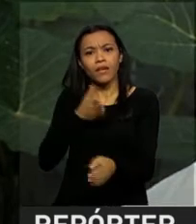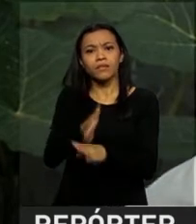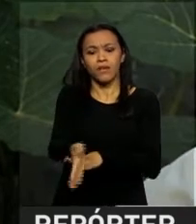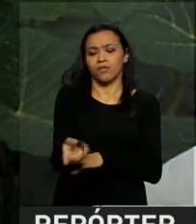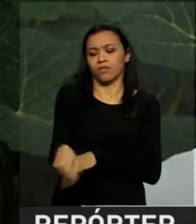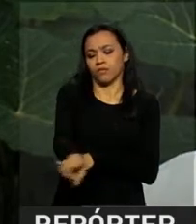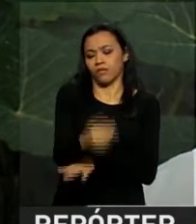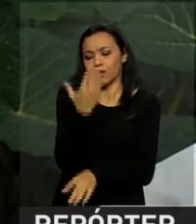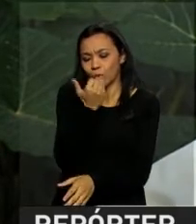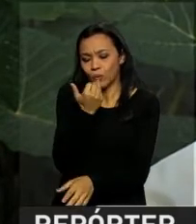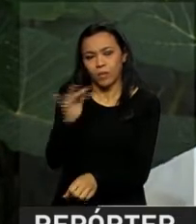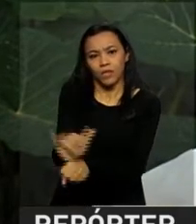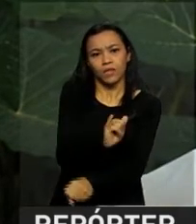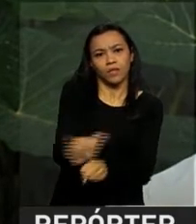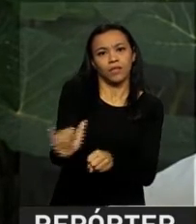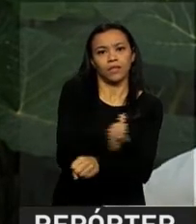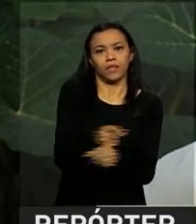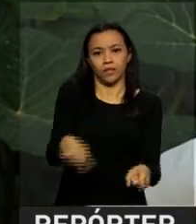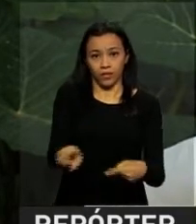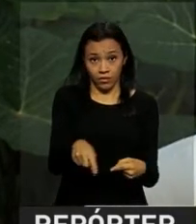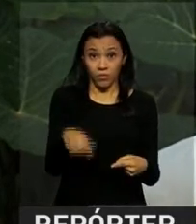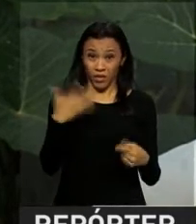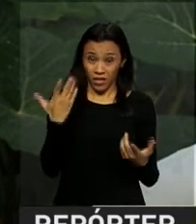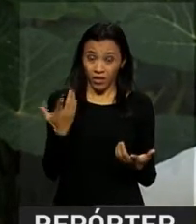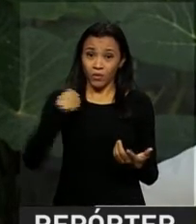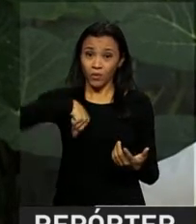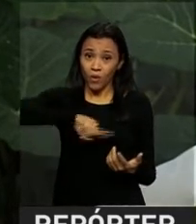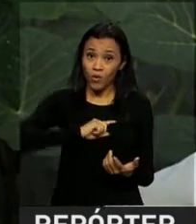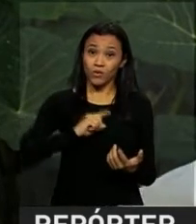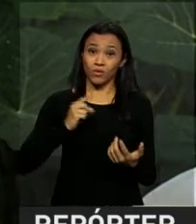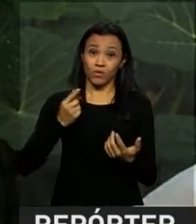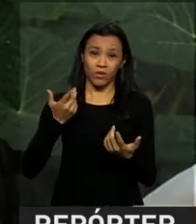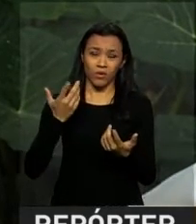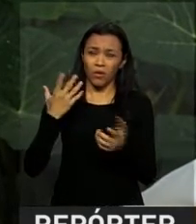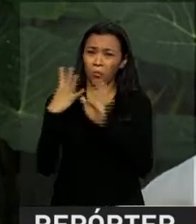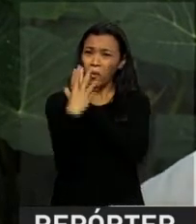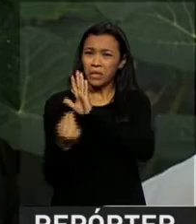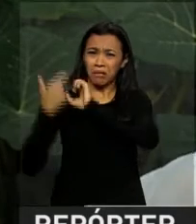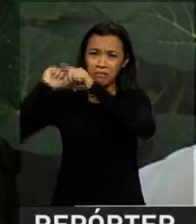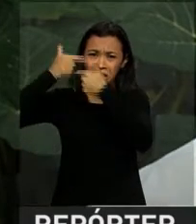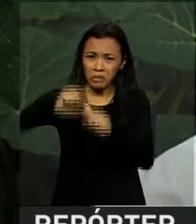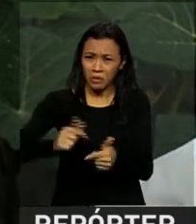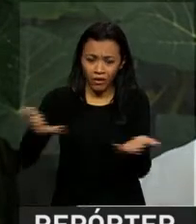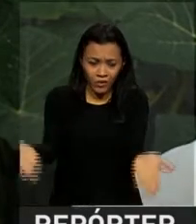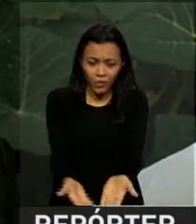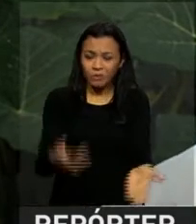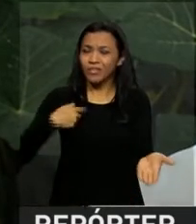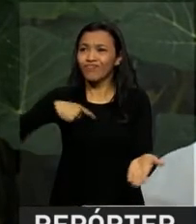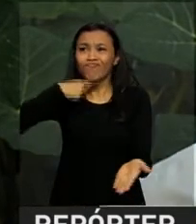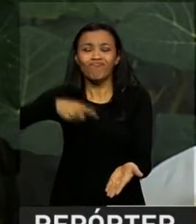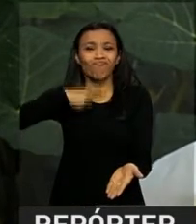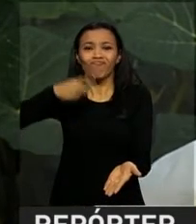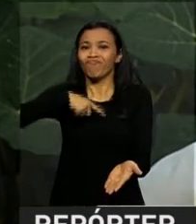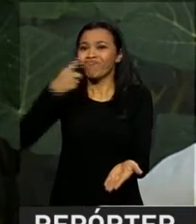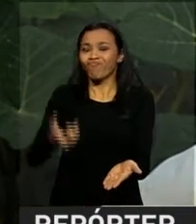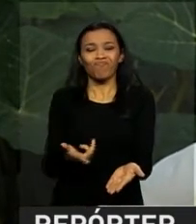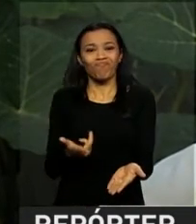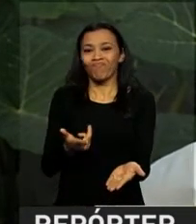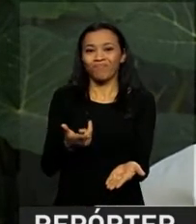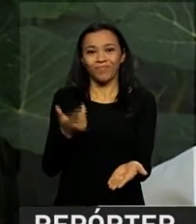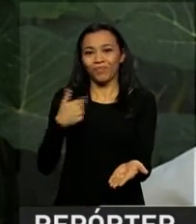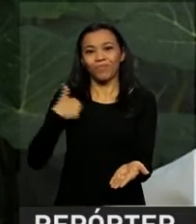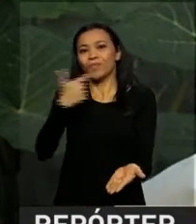nossa agricultura convencional, o nosso modelo de desenvolvimento atual, muitas vezes não pensa nisso e consome de uma forma meio